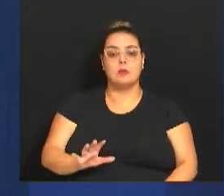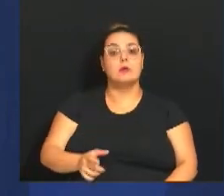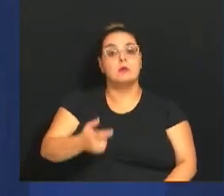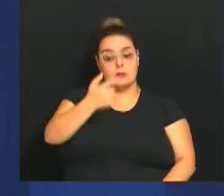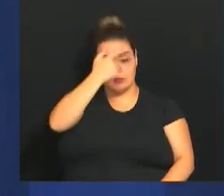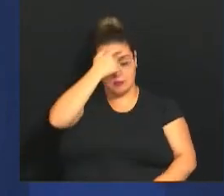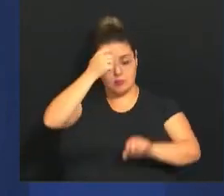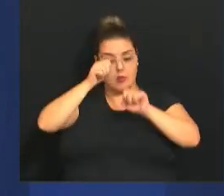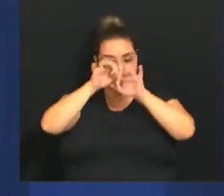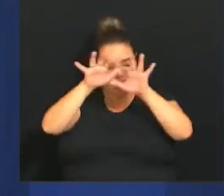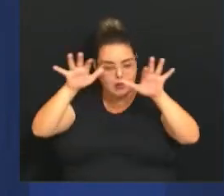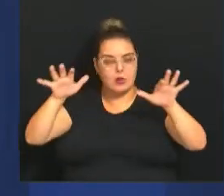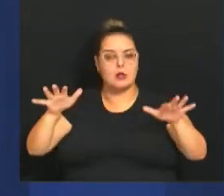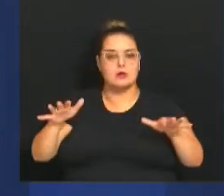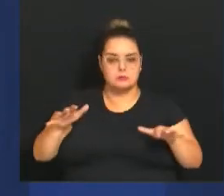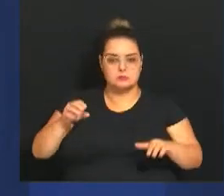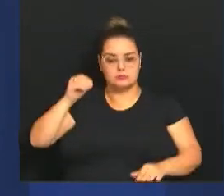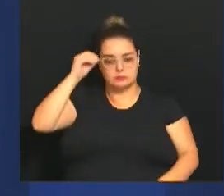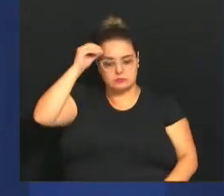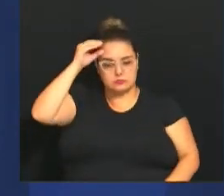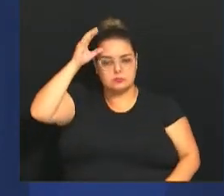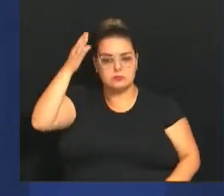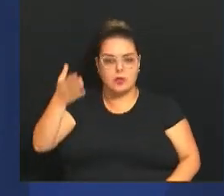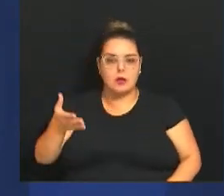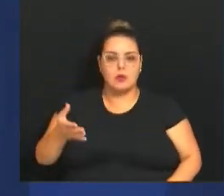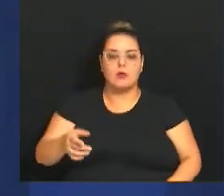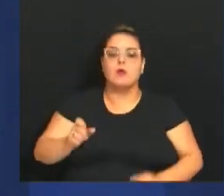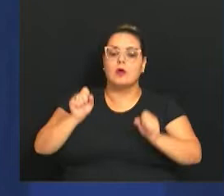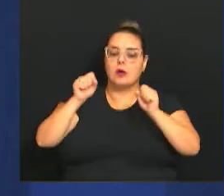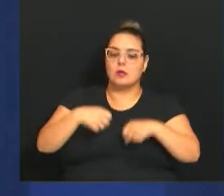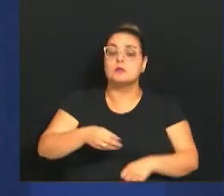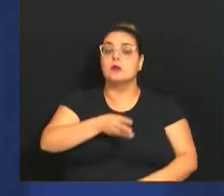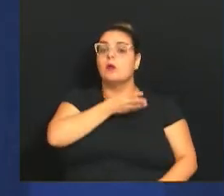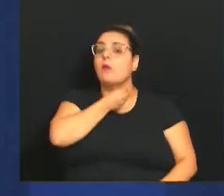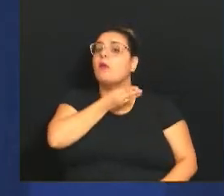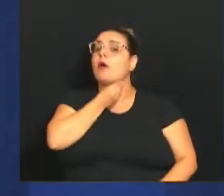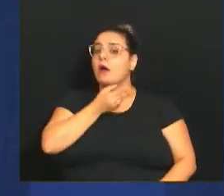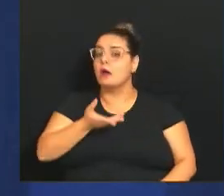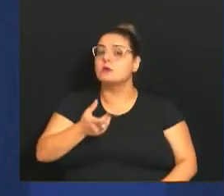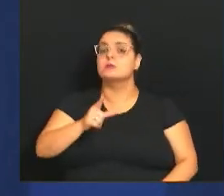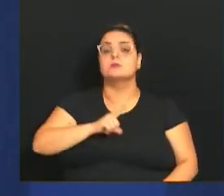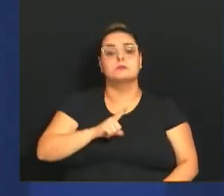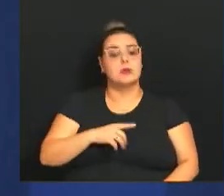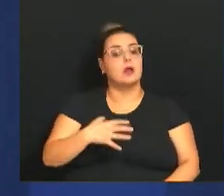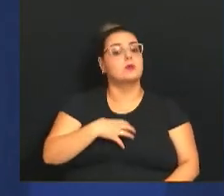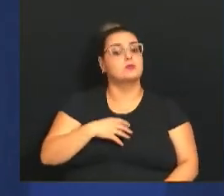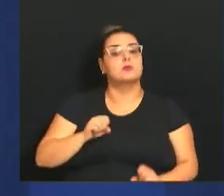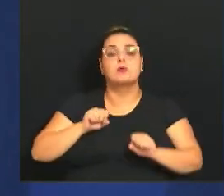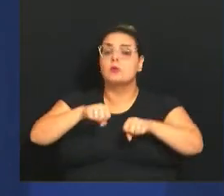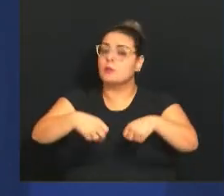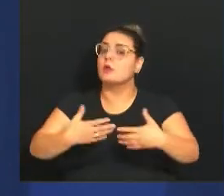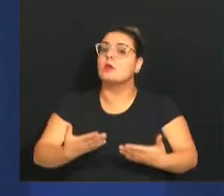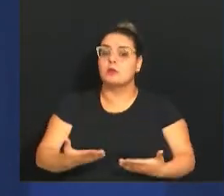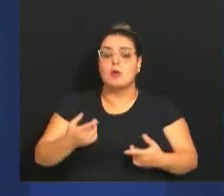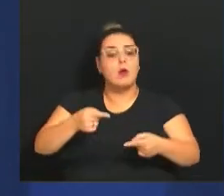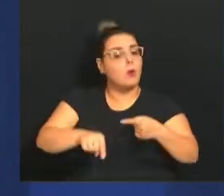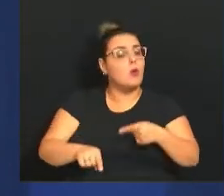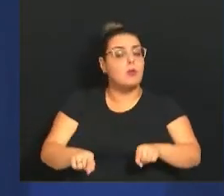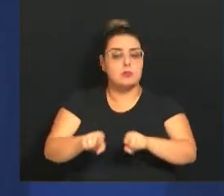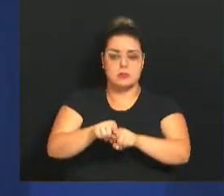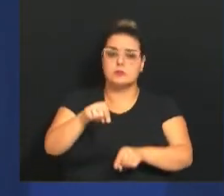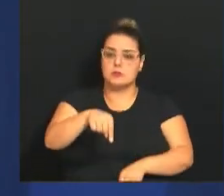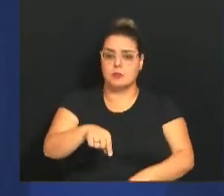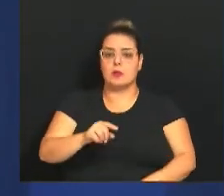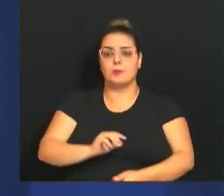conscientizar que isso sim foi um assédio e que existe uma forma da gente lutar contra isso, combater isso também.